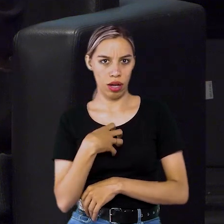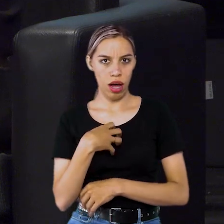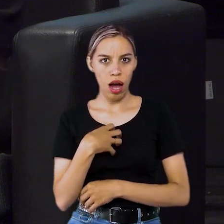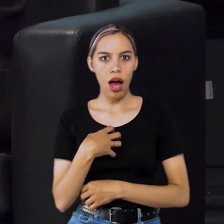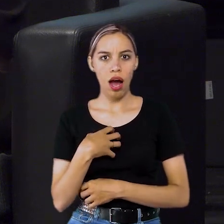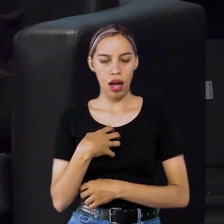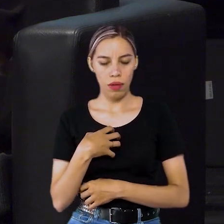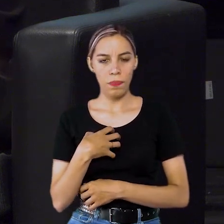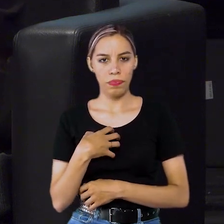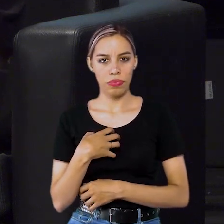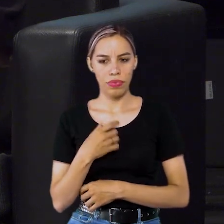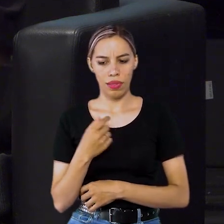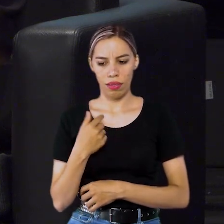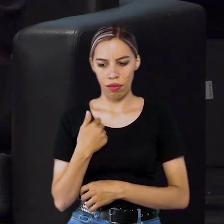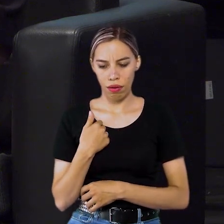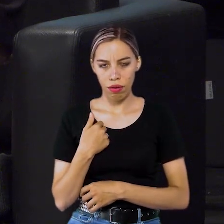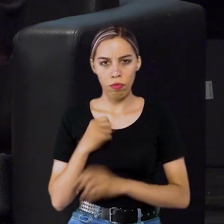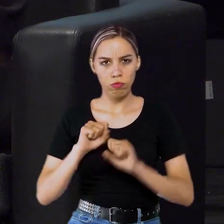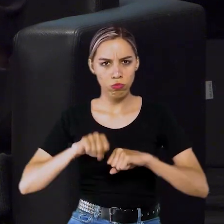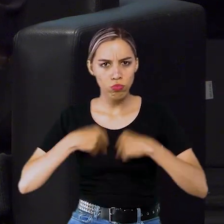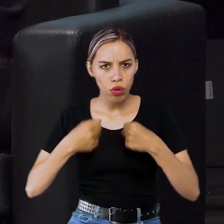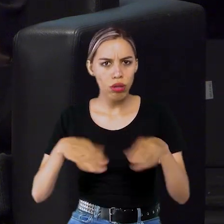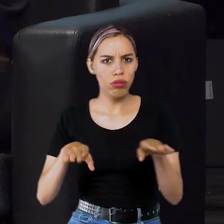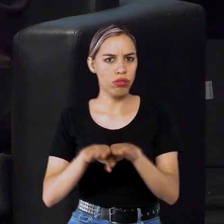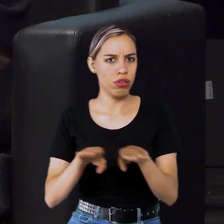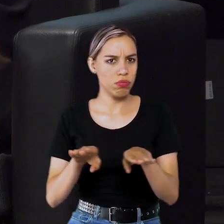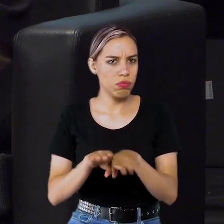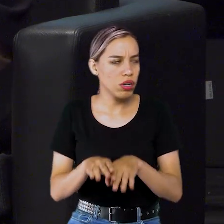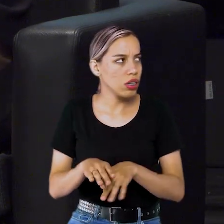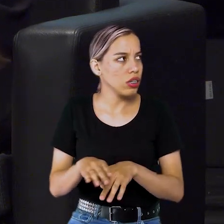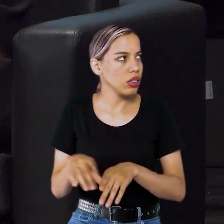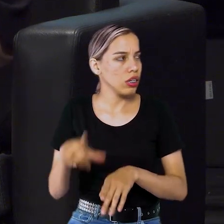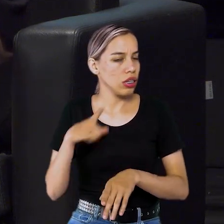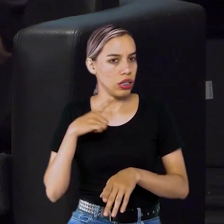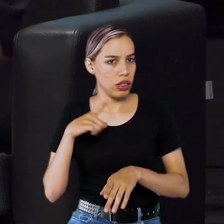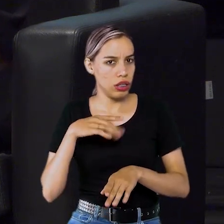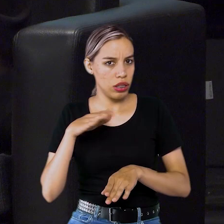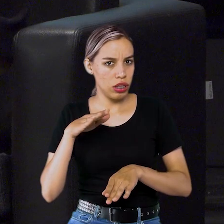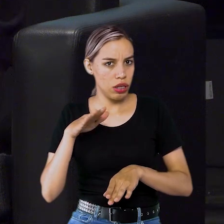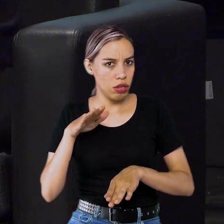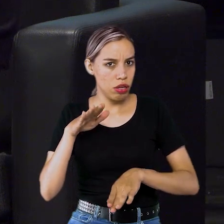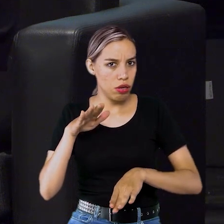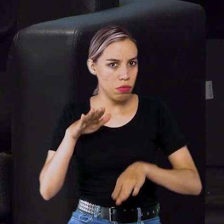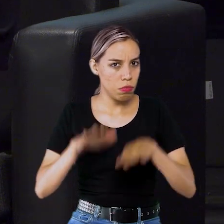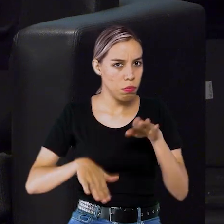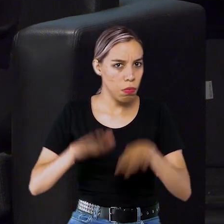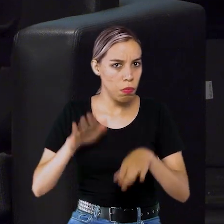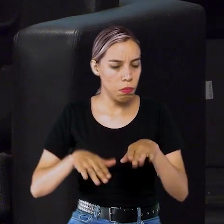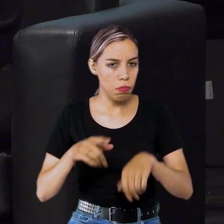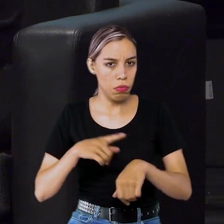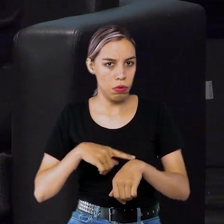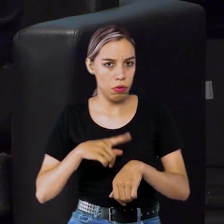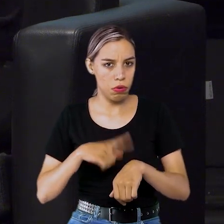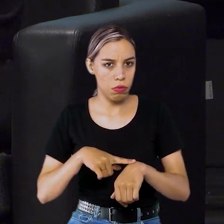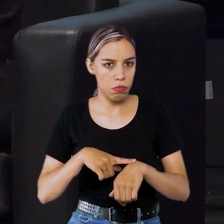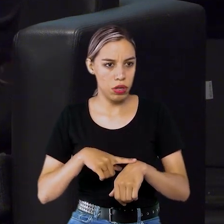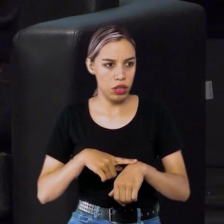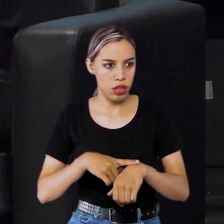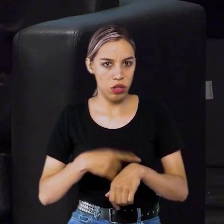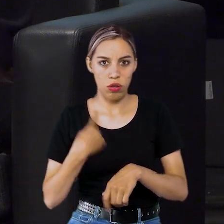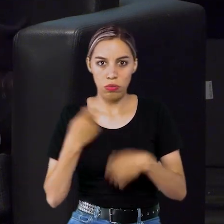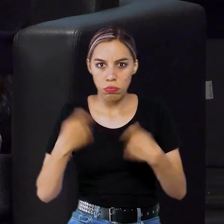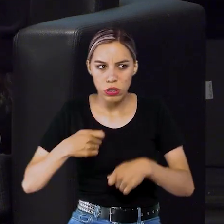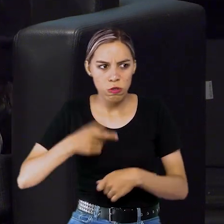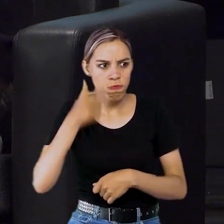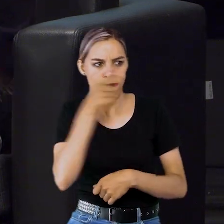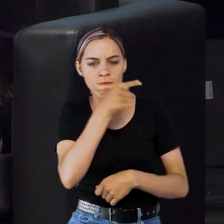dito aqui, eu também sou ativista, né? Então, eu sei que tem momentos que a gente tem que meter o dedo na cara das pessoas, né? Mas isso